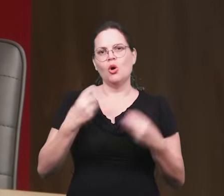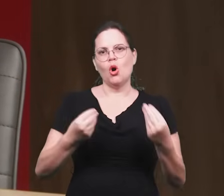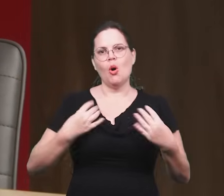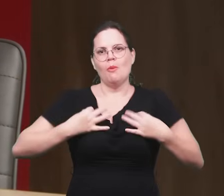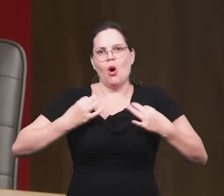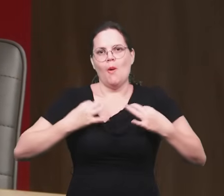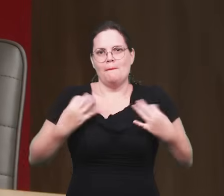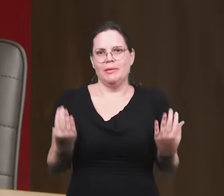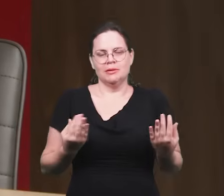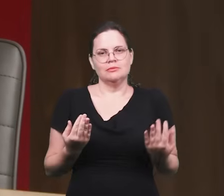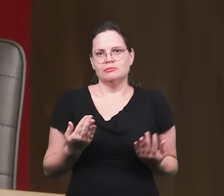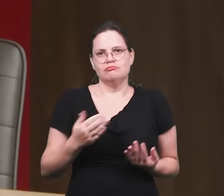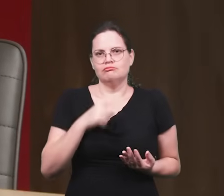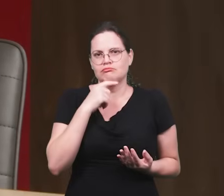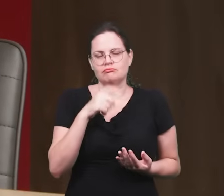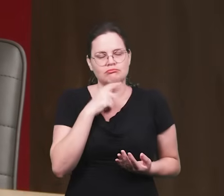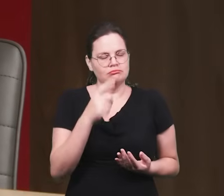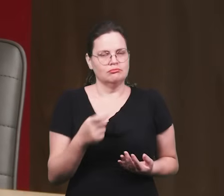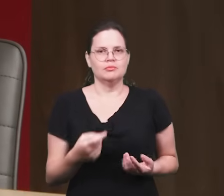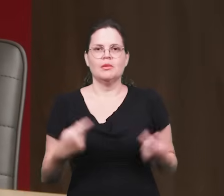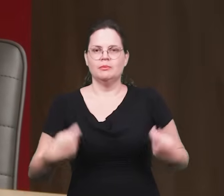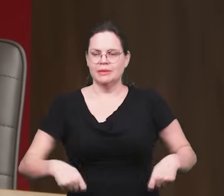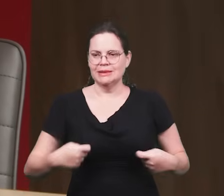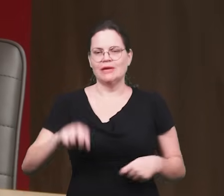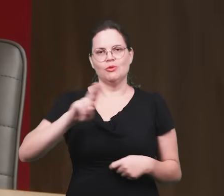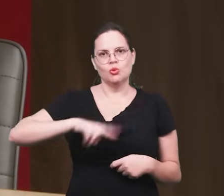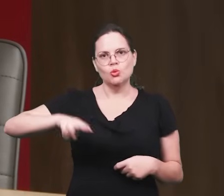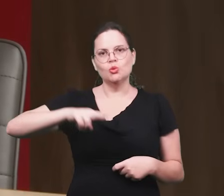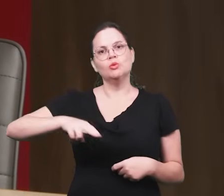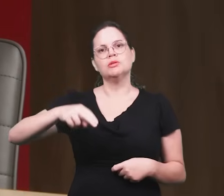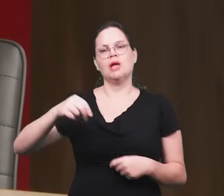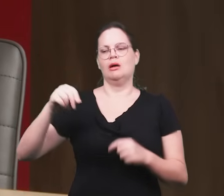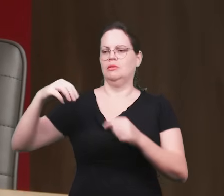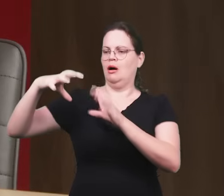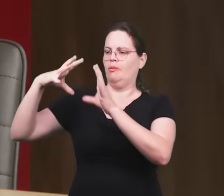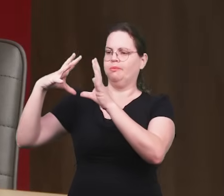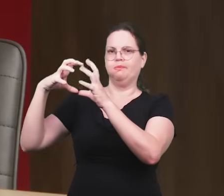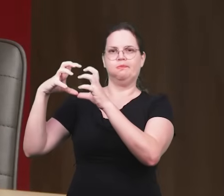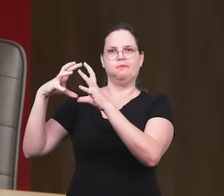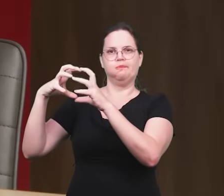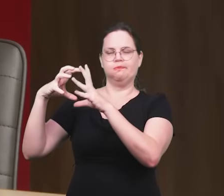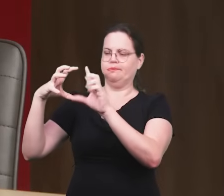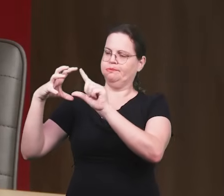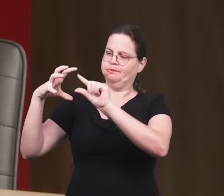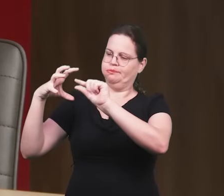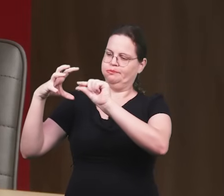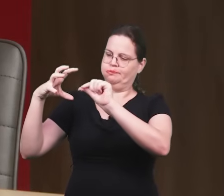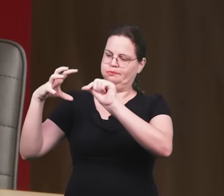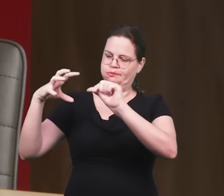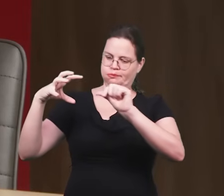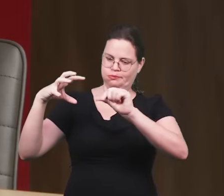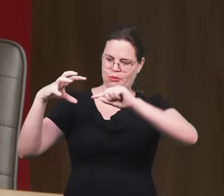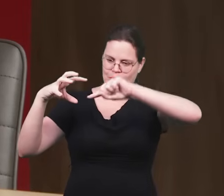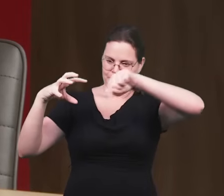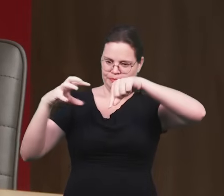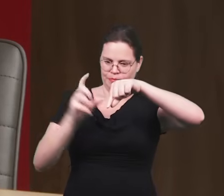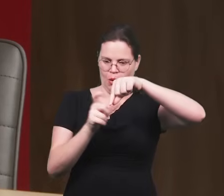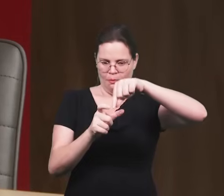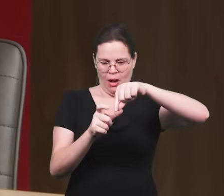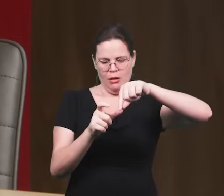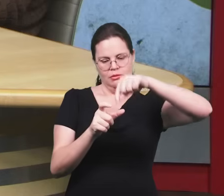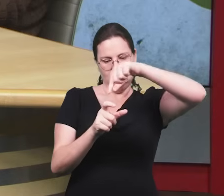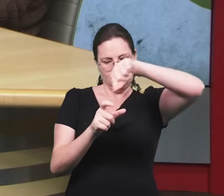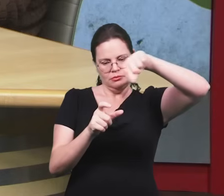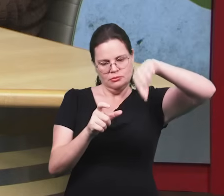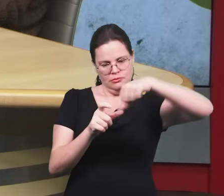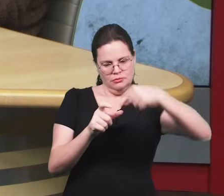o tecido, né? As mantas, as vestes, as túnicas, as cobertas. E Andréia, isso fala